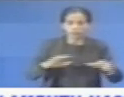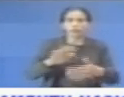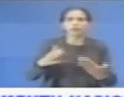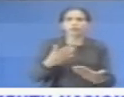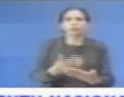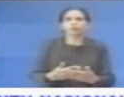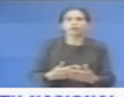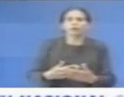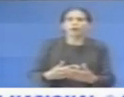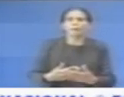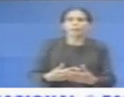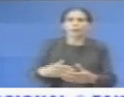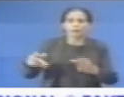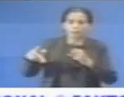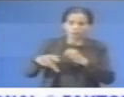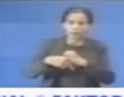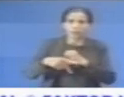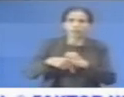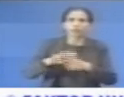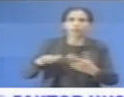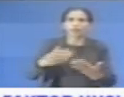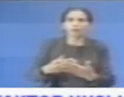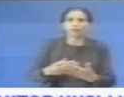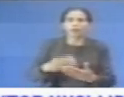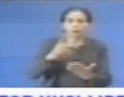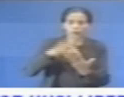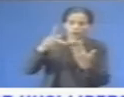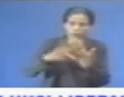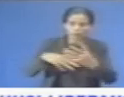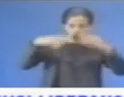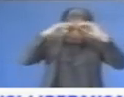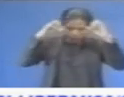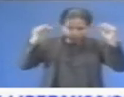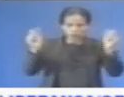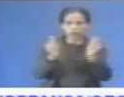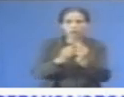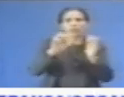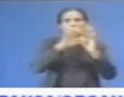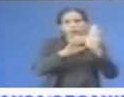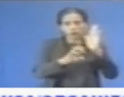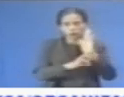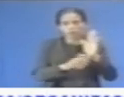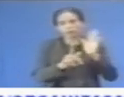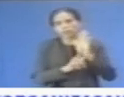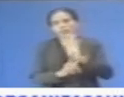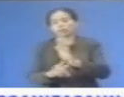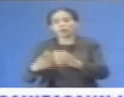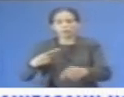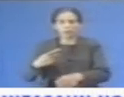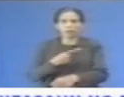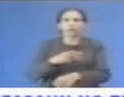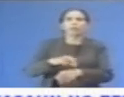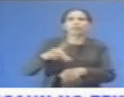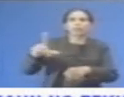governo constitucional. Programa sair eleito, mas sou presidente da estrutura, vai apresentar para o Parlamento Nacional. Partido pronto para